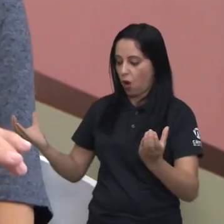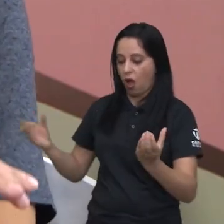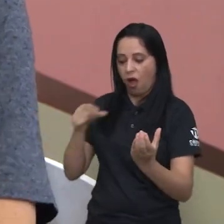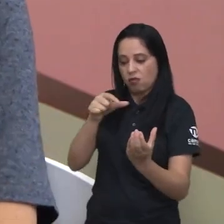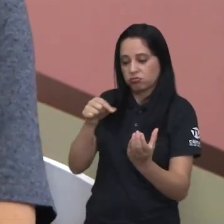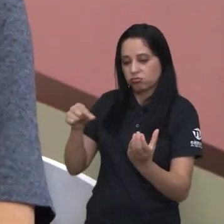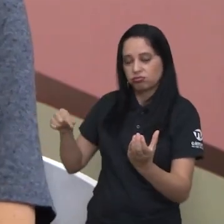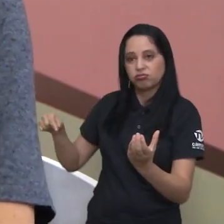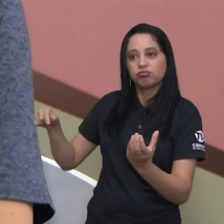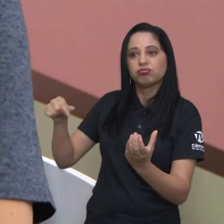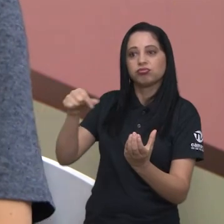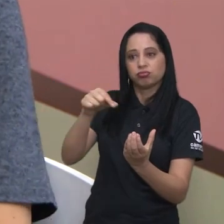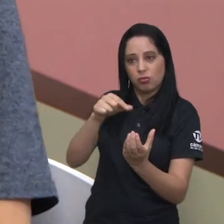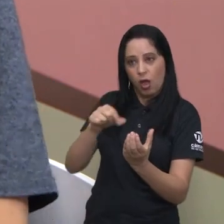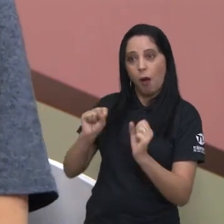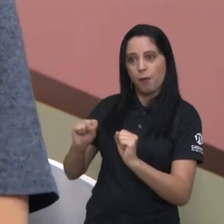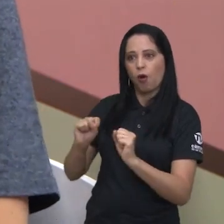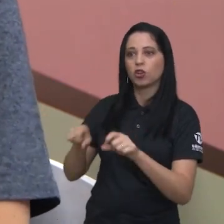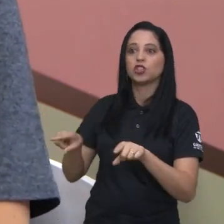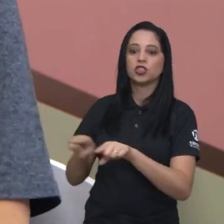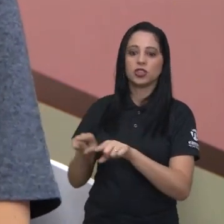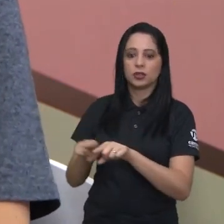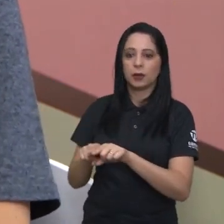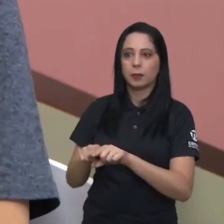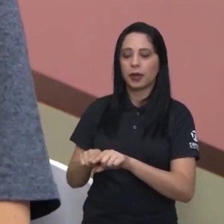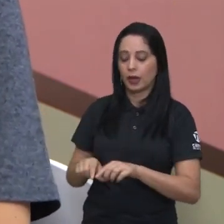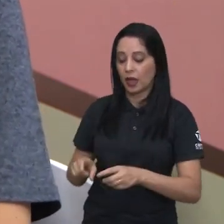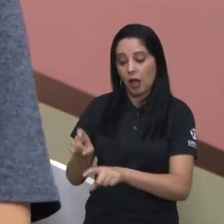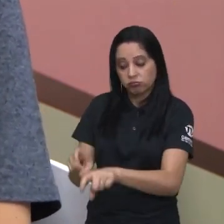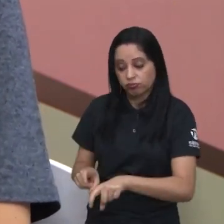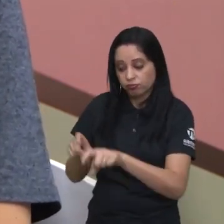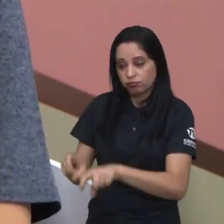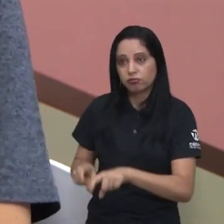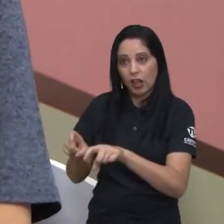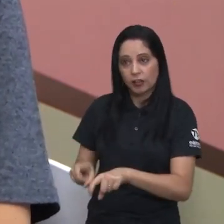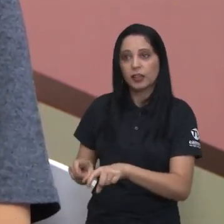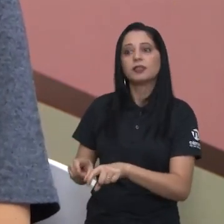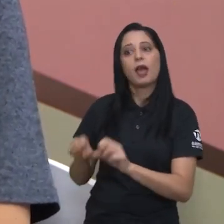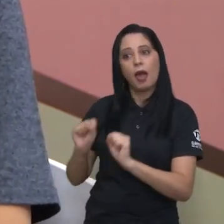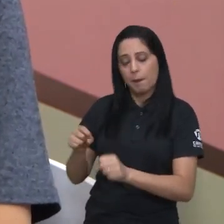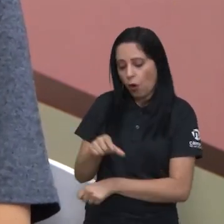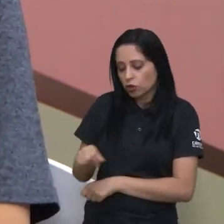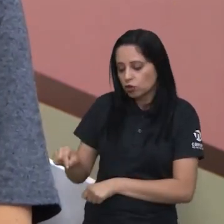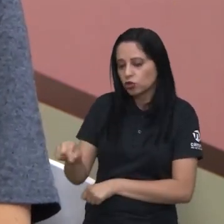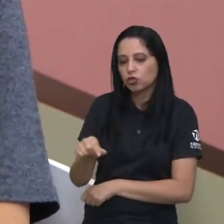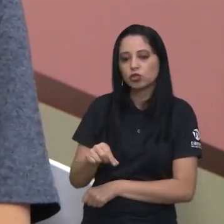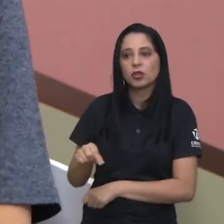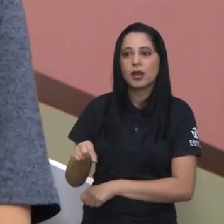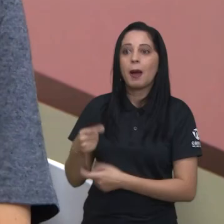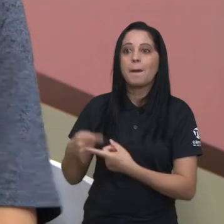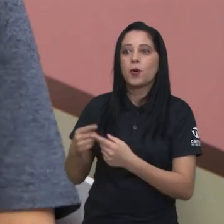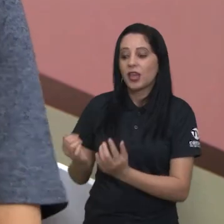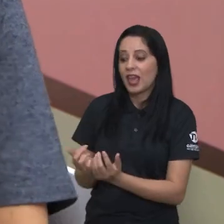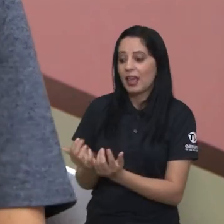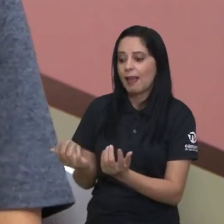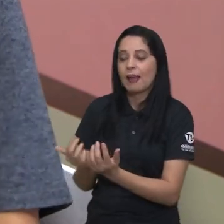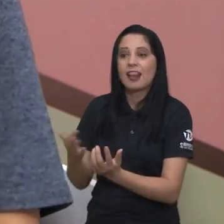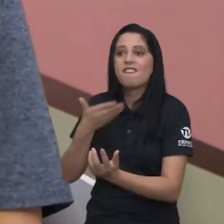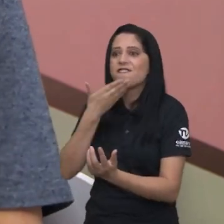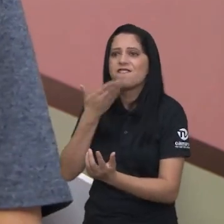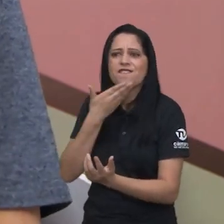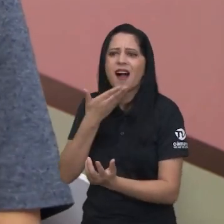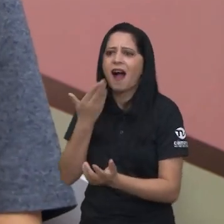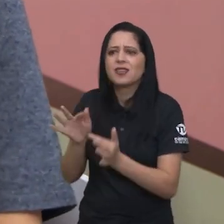verticalmente, no chão, então assim, são plantinhas rústicas, elas crescem muito bem, então são fáceis de cuidar, até pela nossa